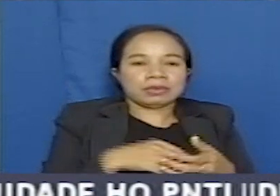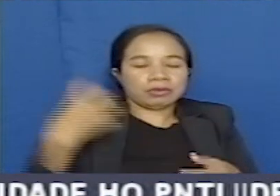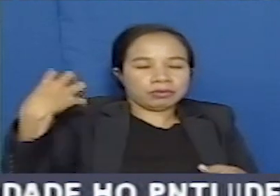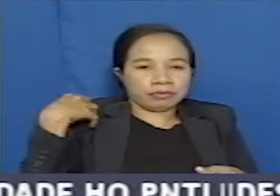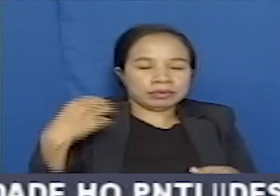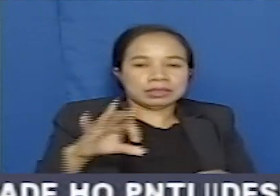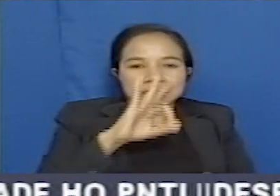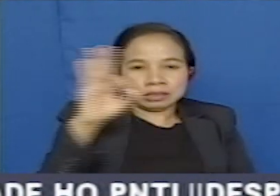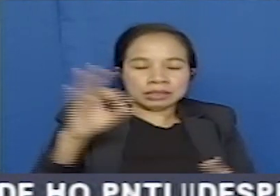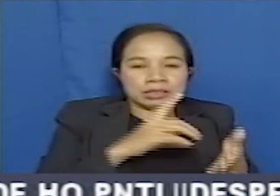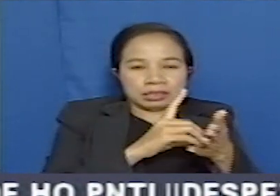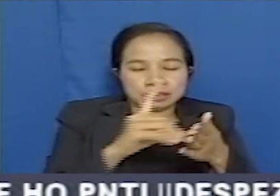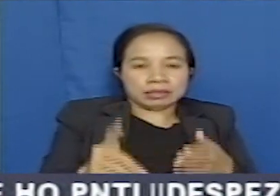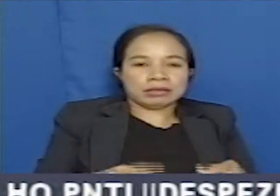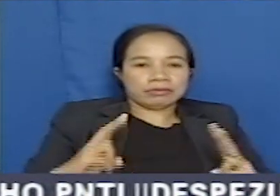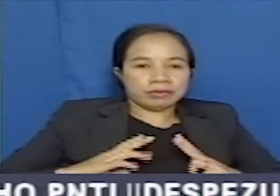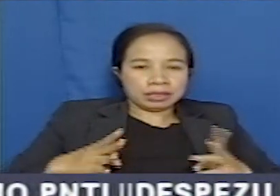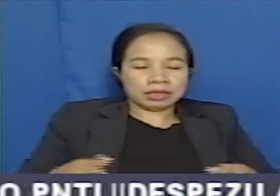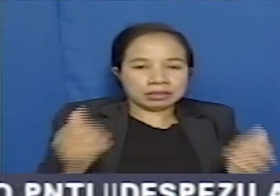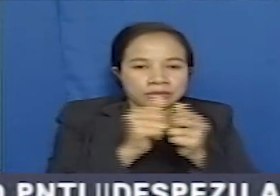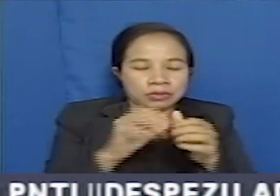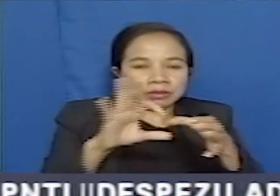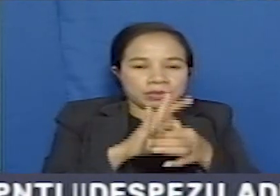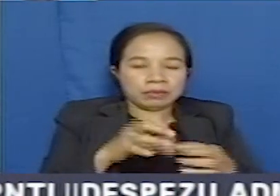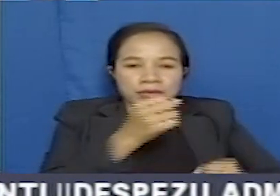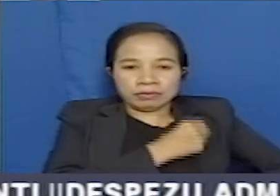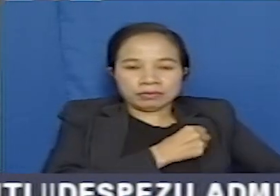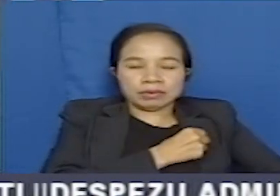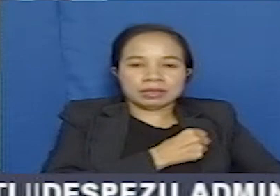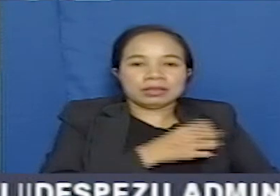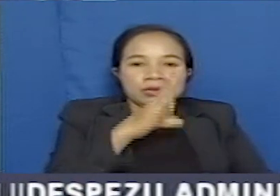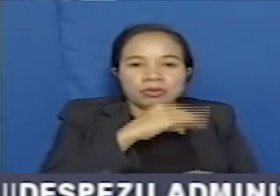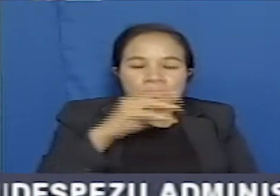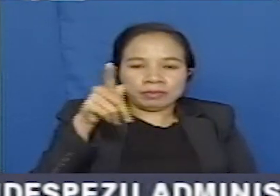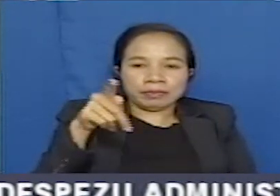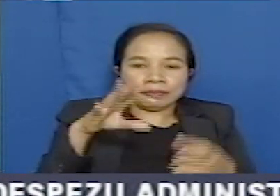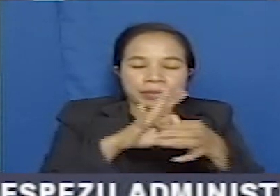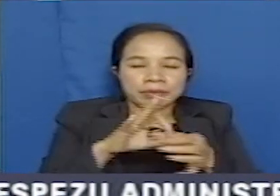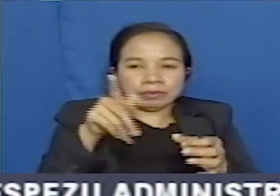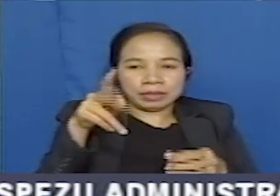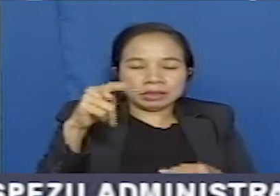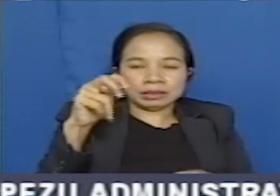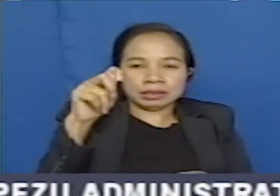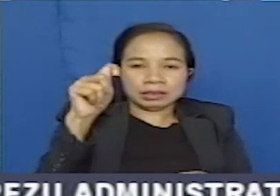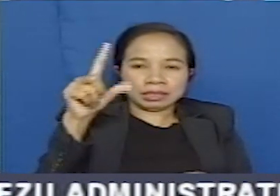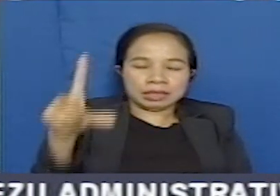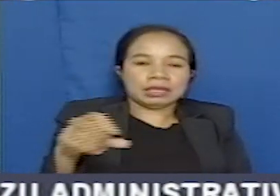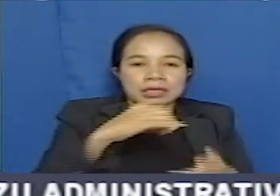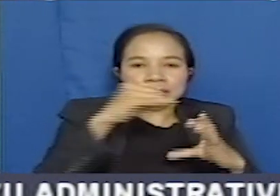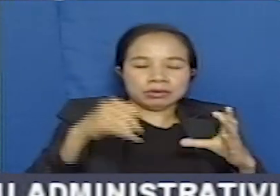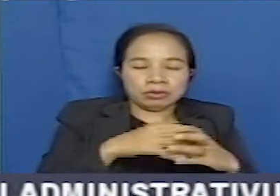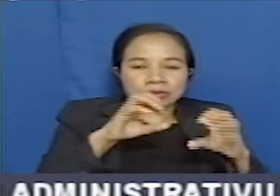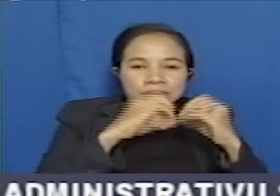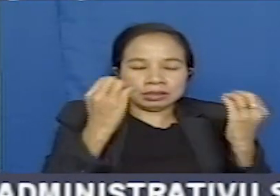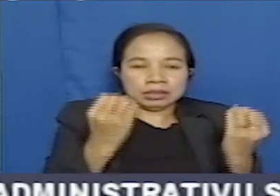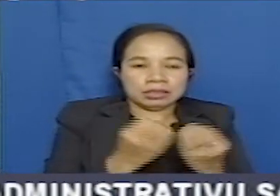Sexta-feira, semana ne, veteranus, hamutu com membro Falentil Força Defesa de Timor-Leste, no membro PNTL, inclui